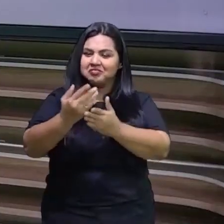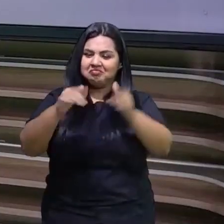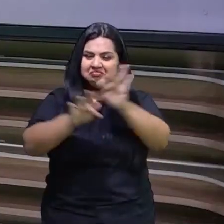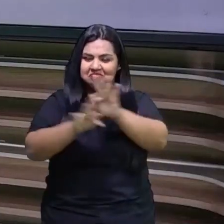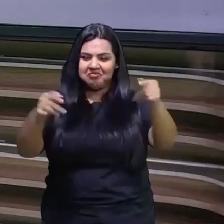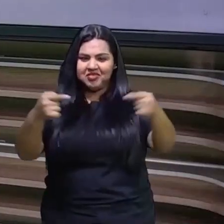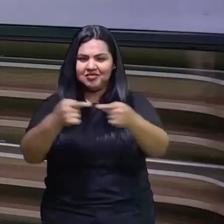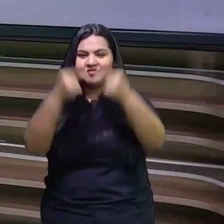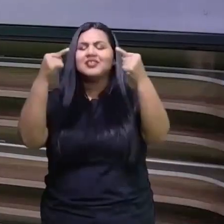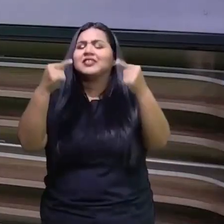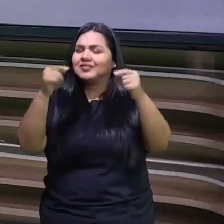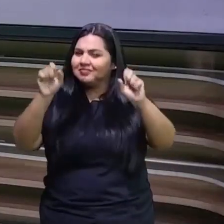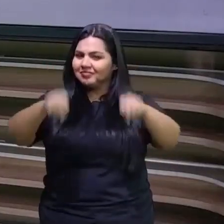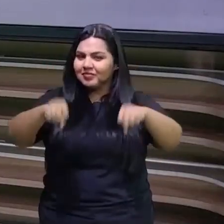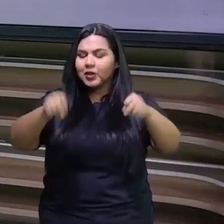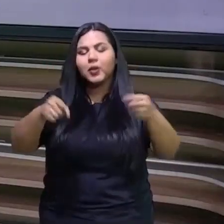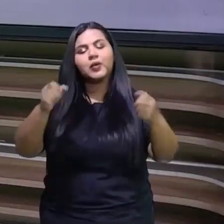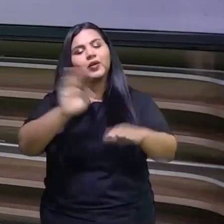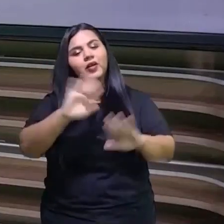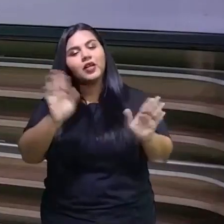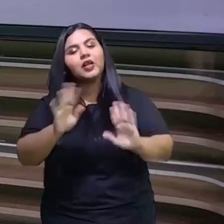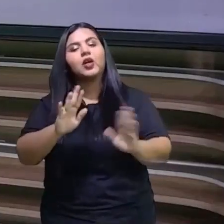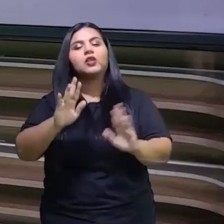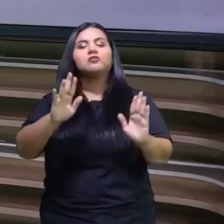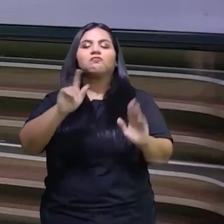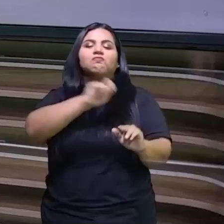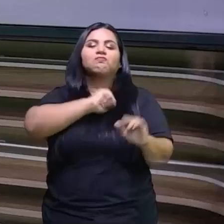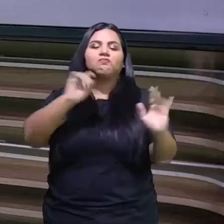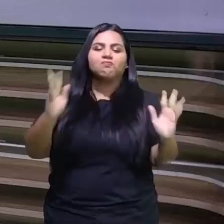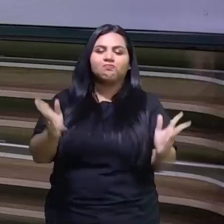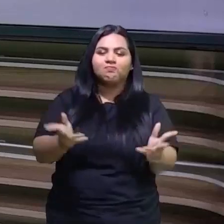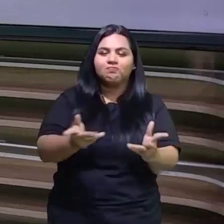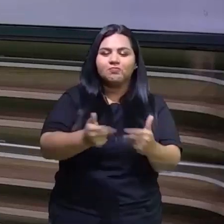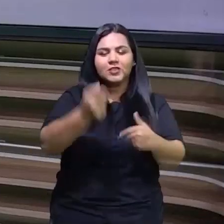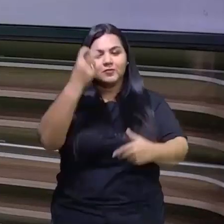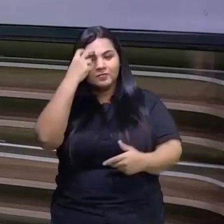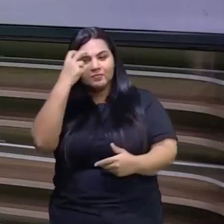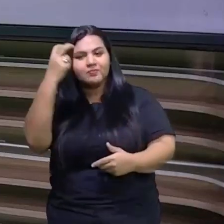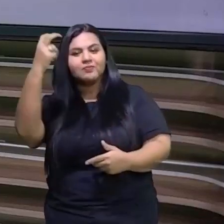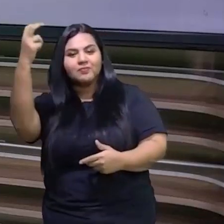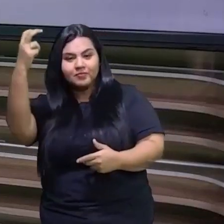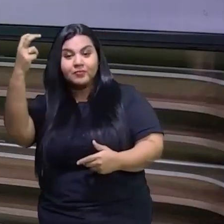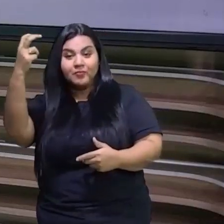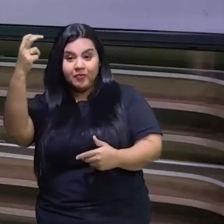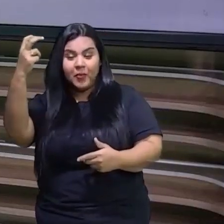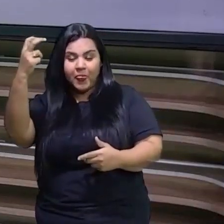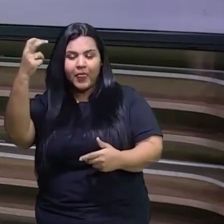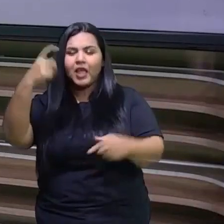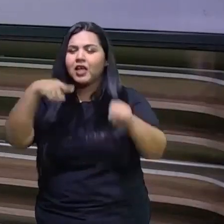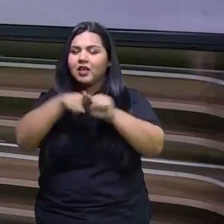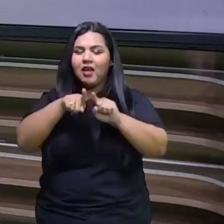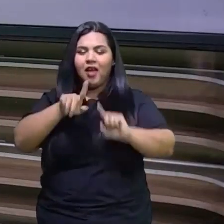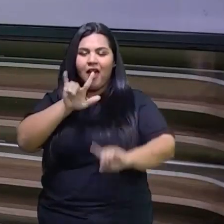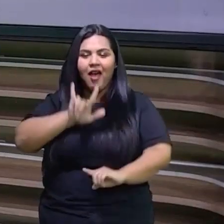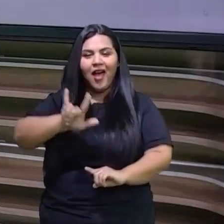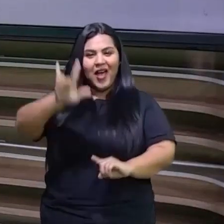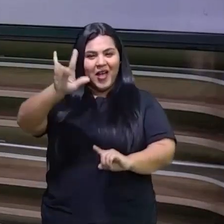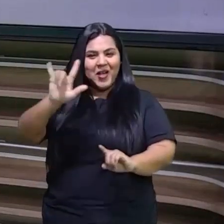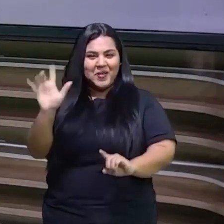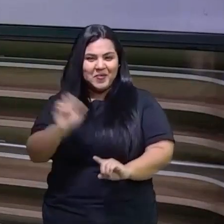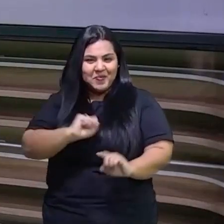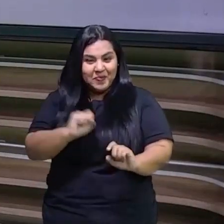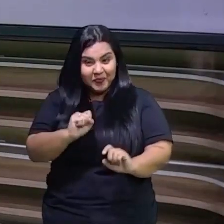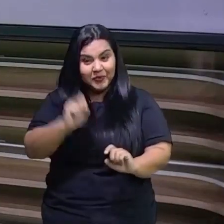isso mesmo. Olá, alunos, alunos maravilhosos, alunos inteligentes que amam e que adoram aprender. Quem